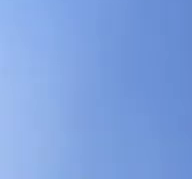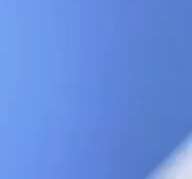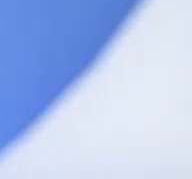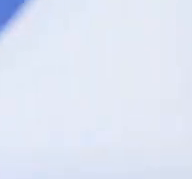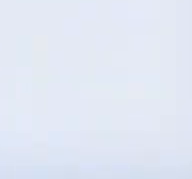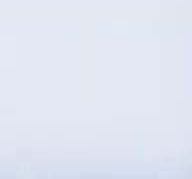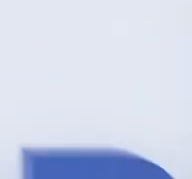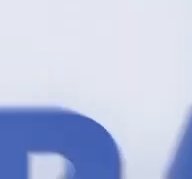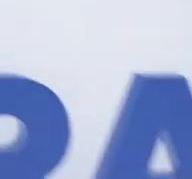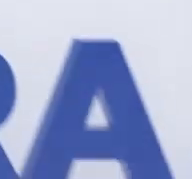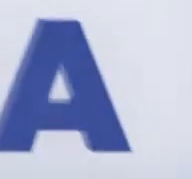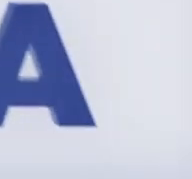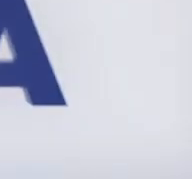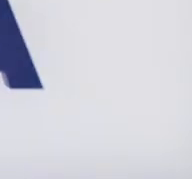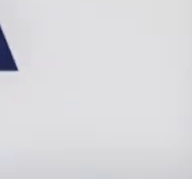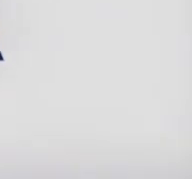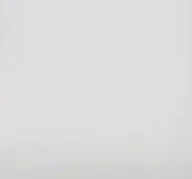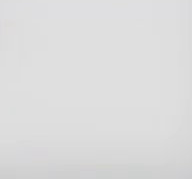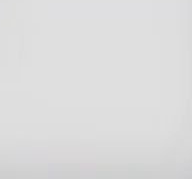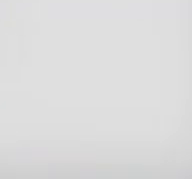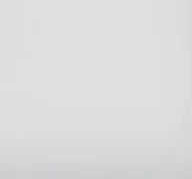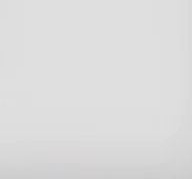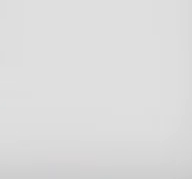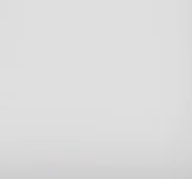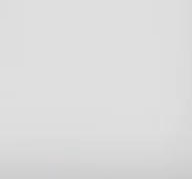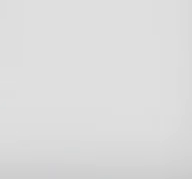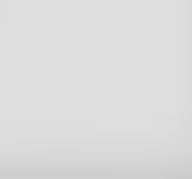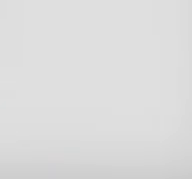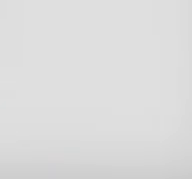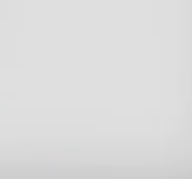a TV Câmara Campinas